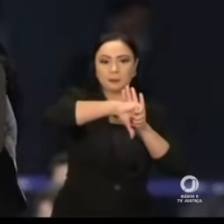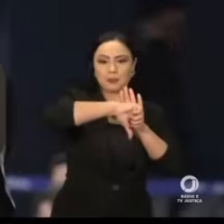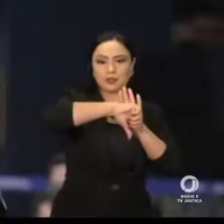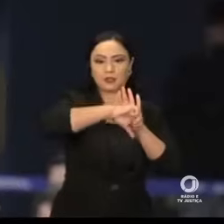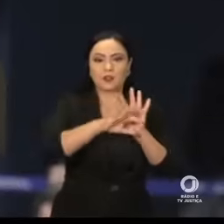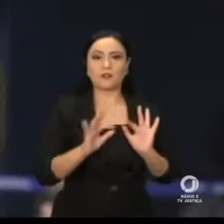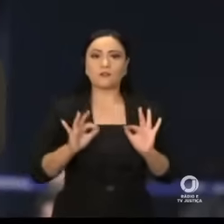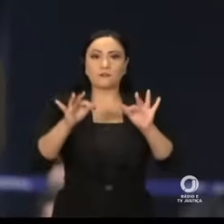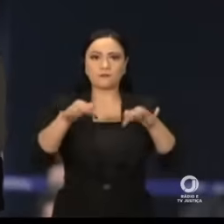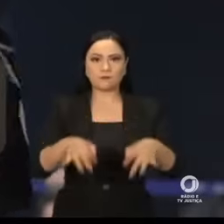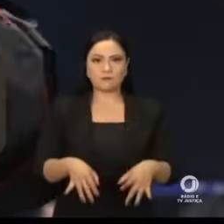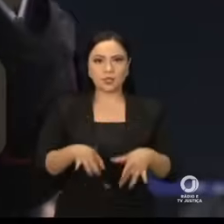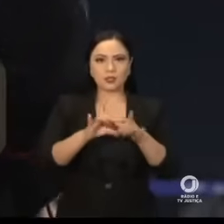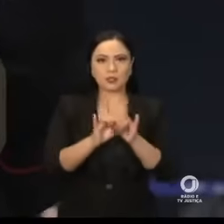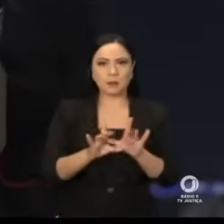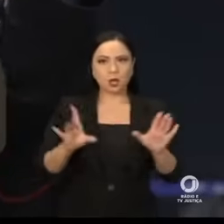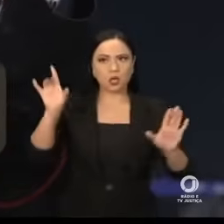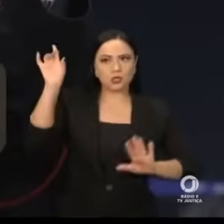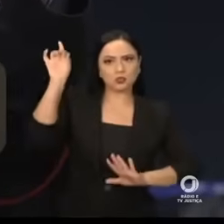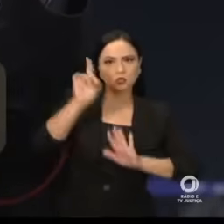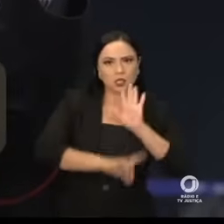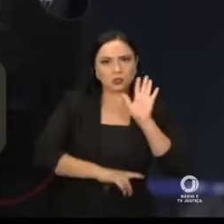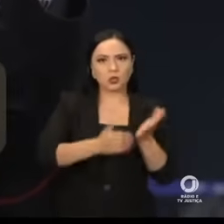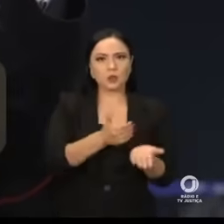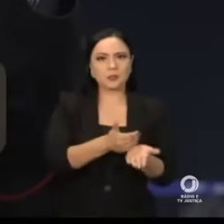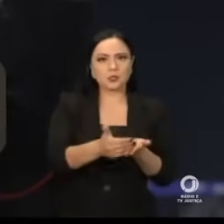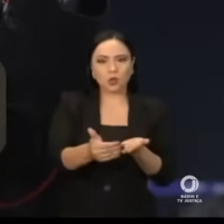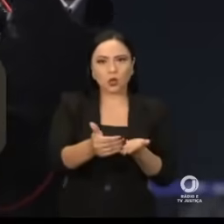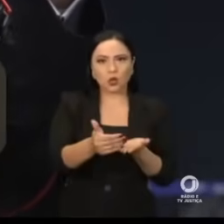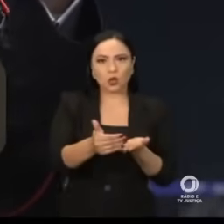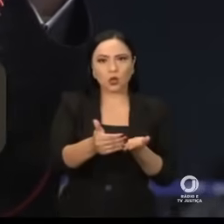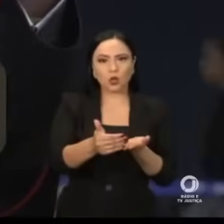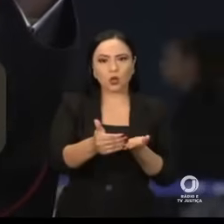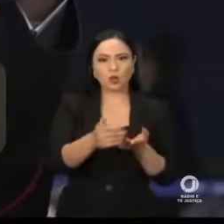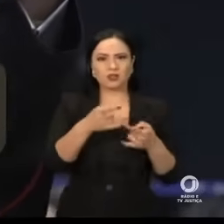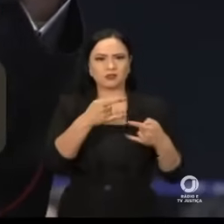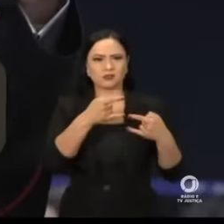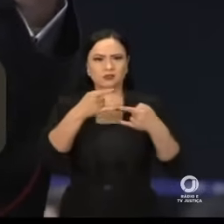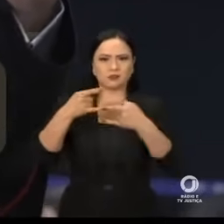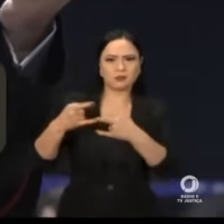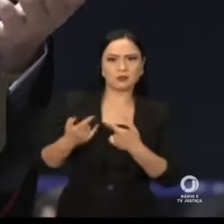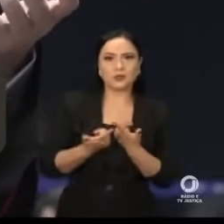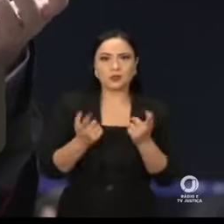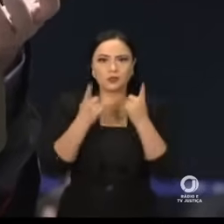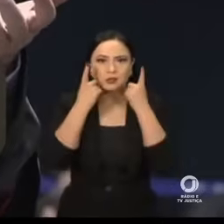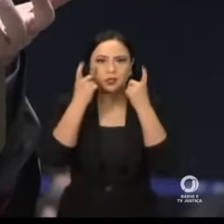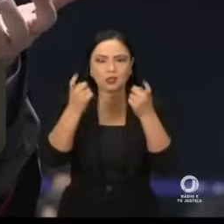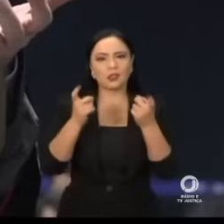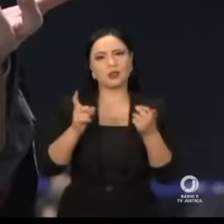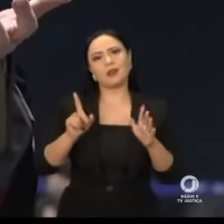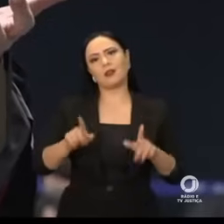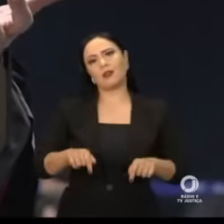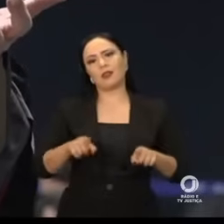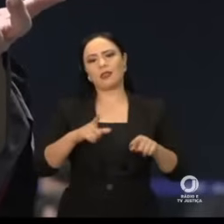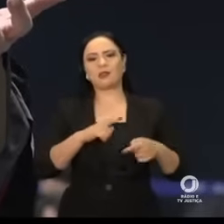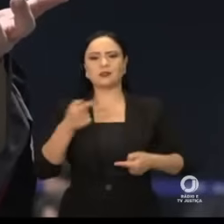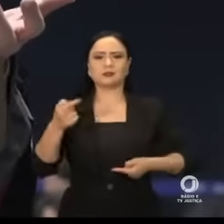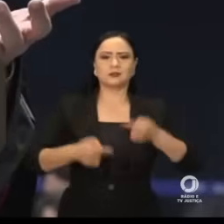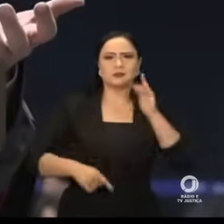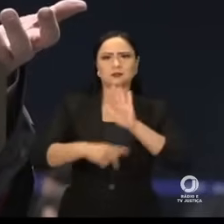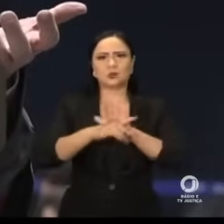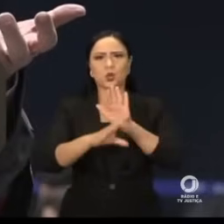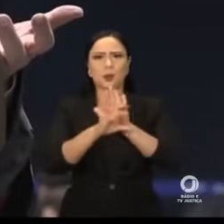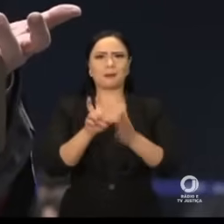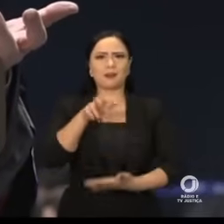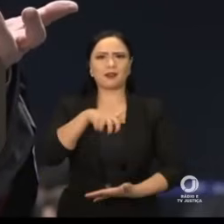abolição do Estado de Direito começou numa live sem violência é subverter o próprio Código